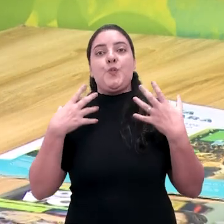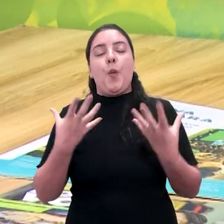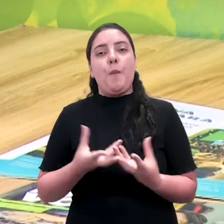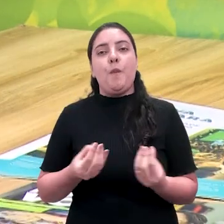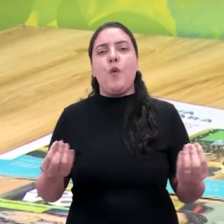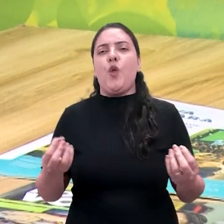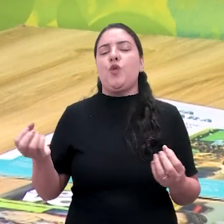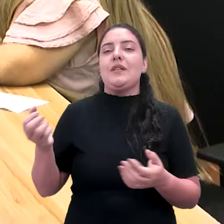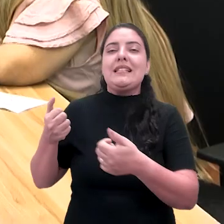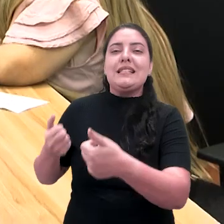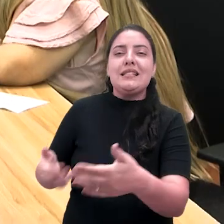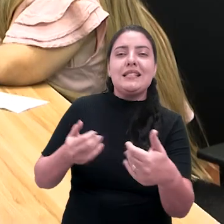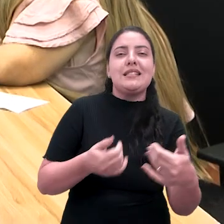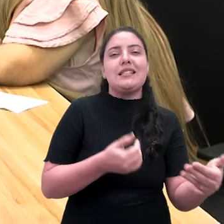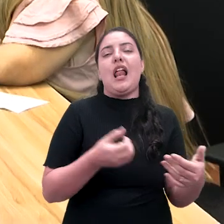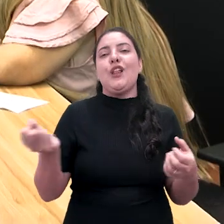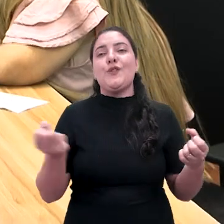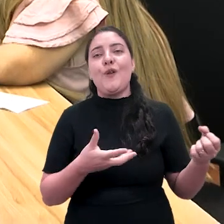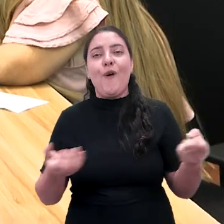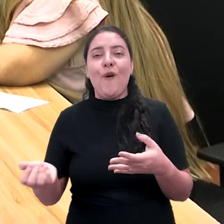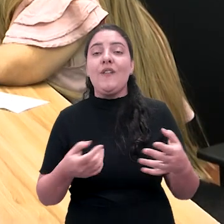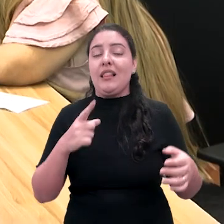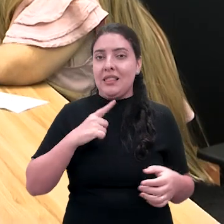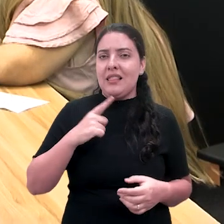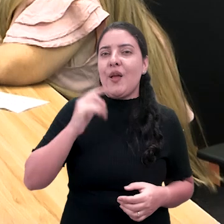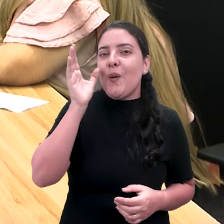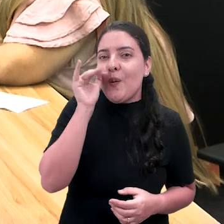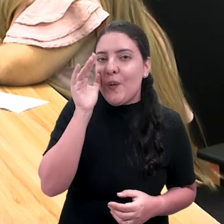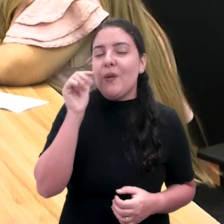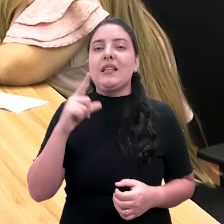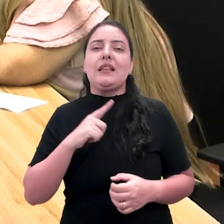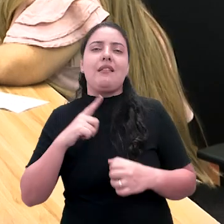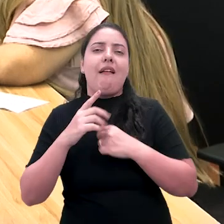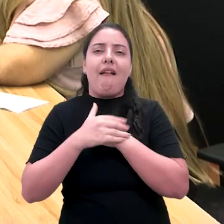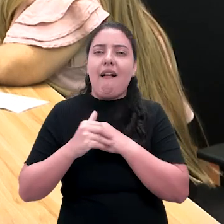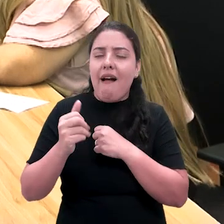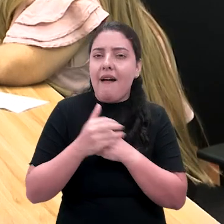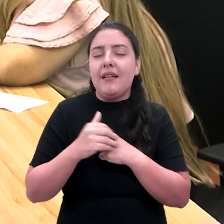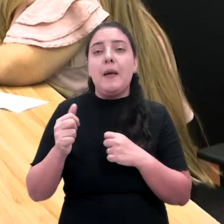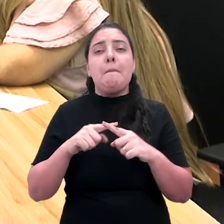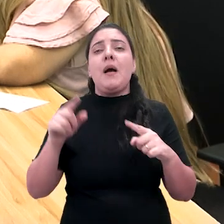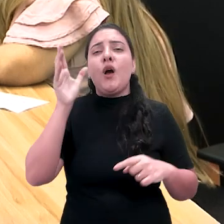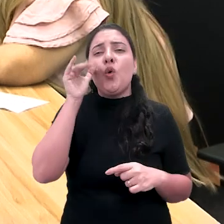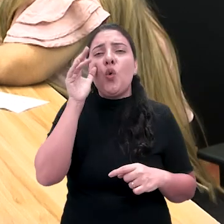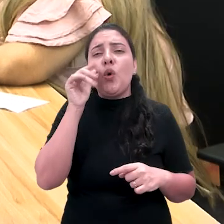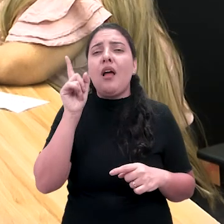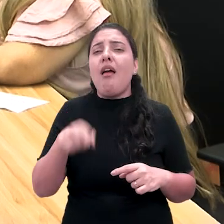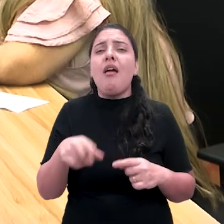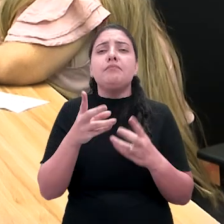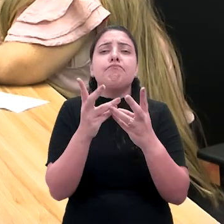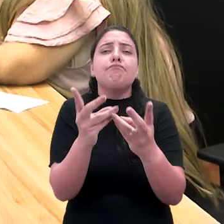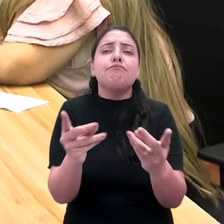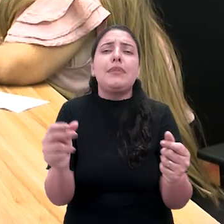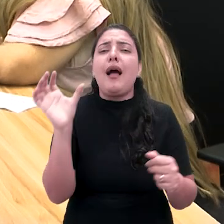cada nova turma que a gente recebe. A curiosidade, o carinho, a curiosidade, mas ao mesmo tempo a curiosidade é tão passageira.